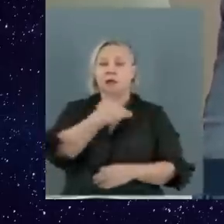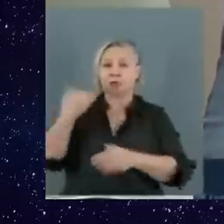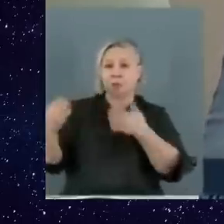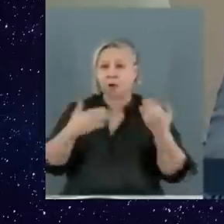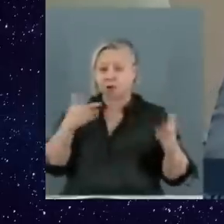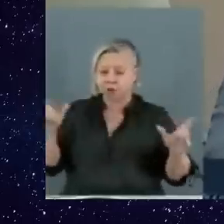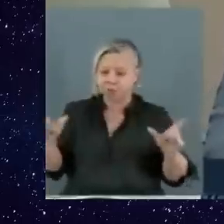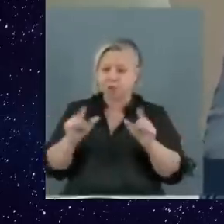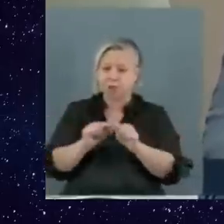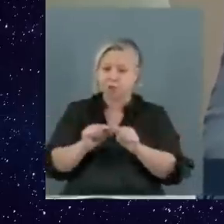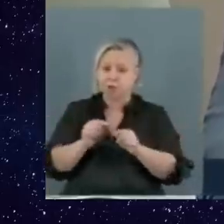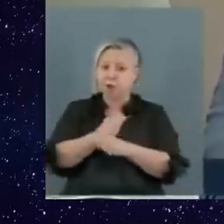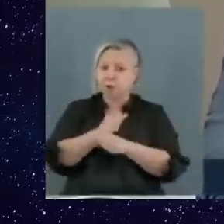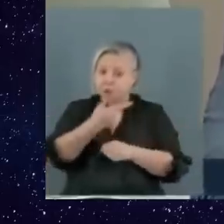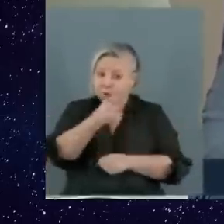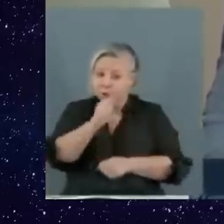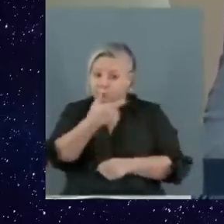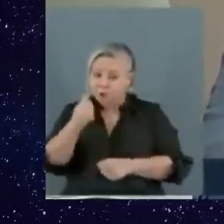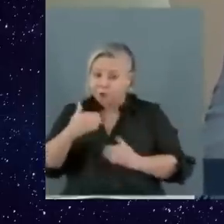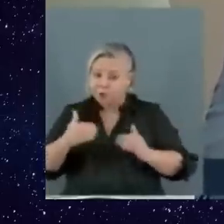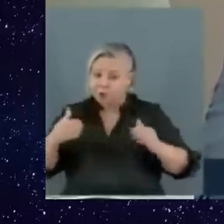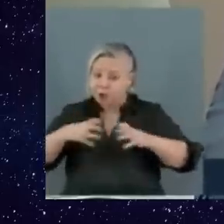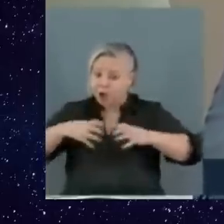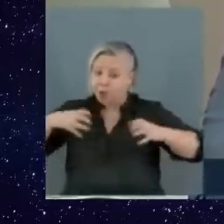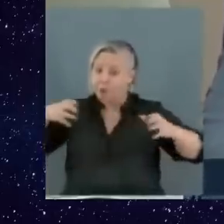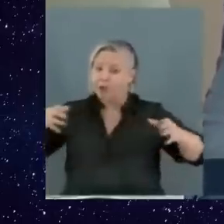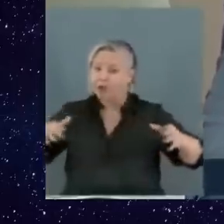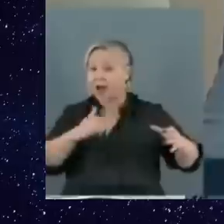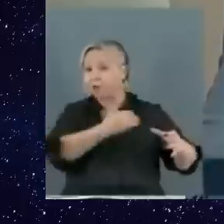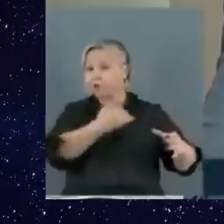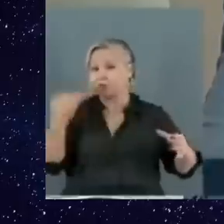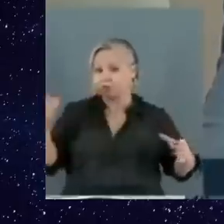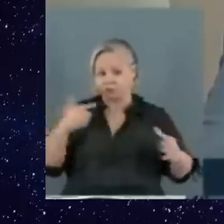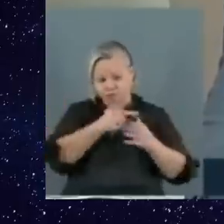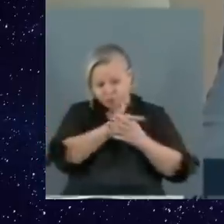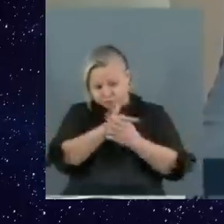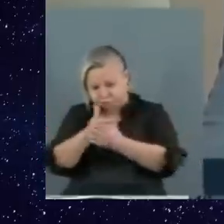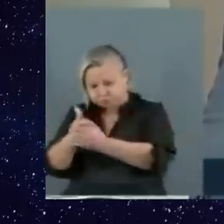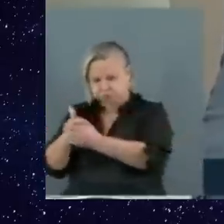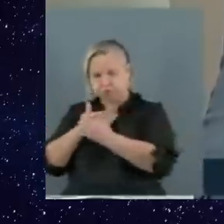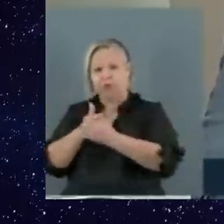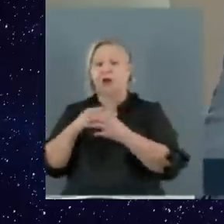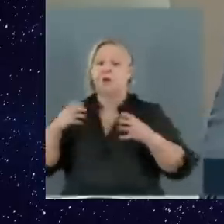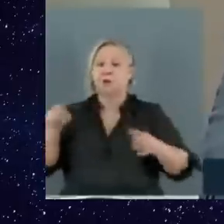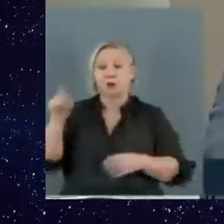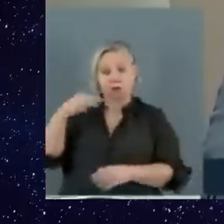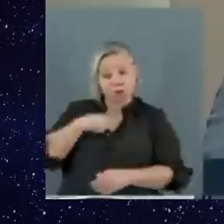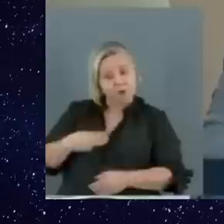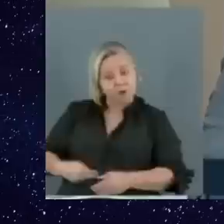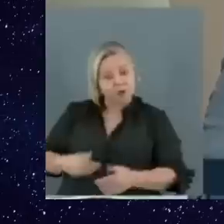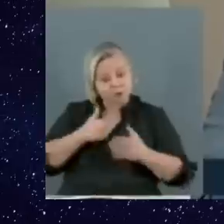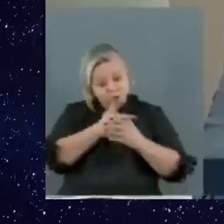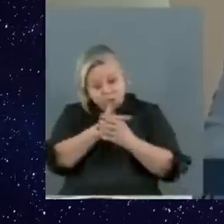2020 aumentaram, senador Moro. Consulte as estatísticas. 2020, o senhor era ministro. Os